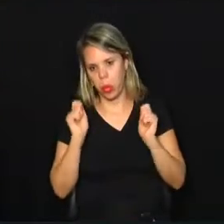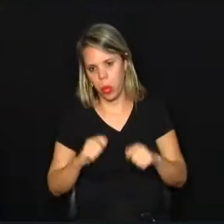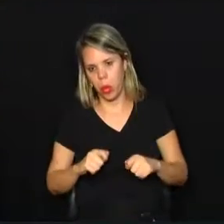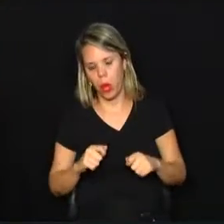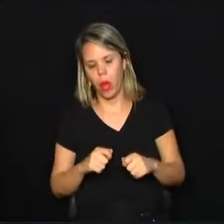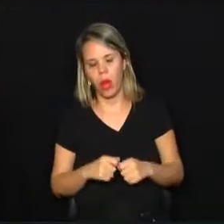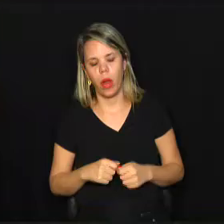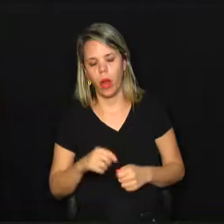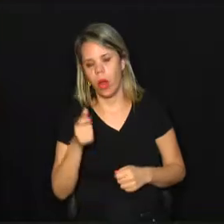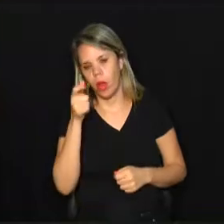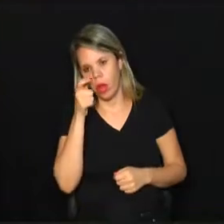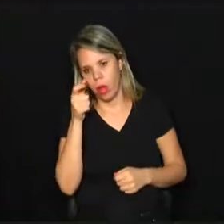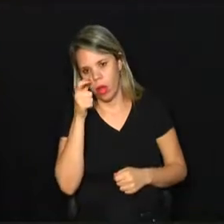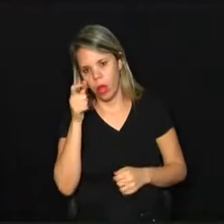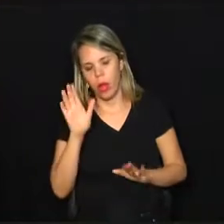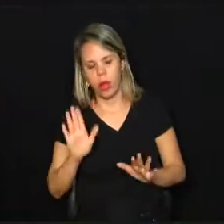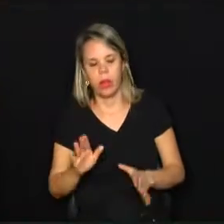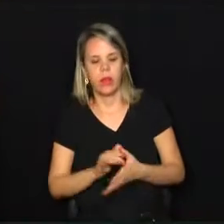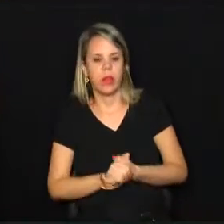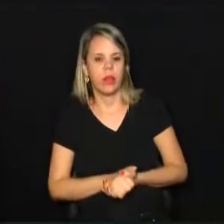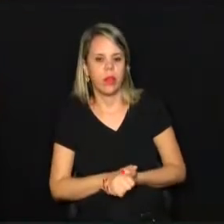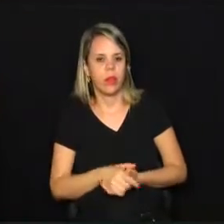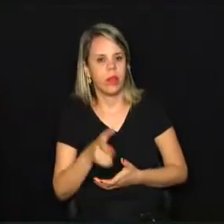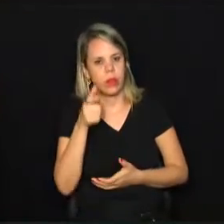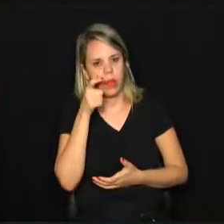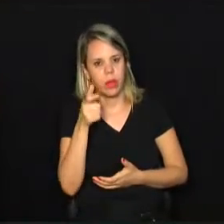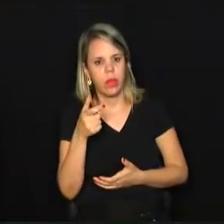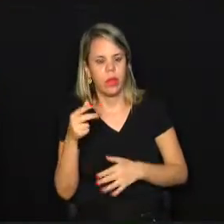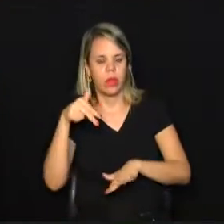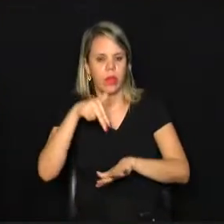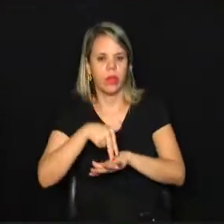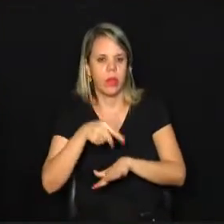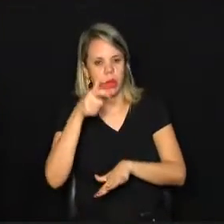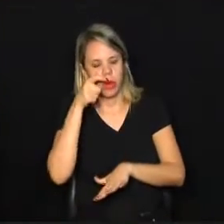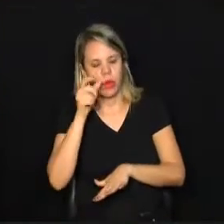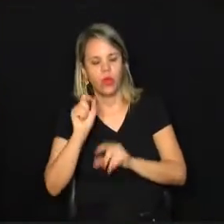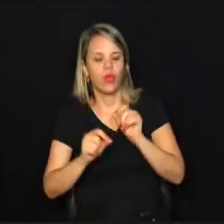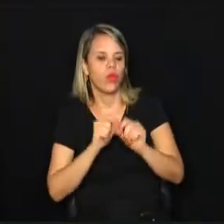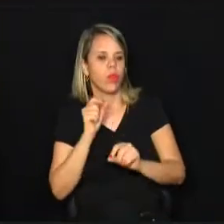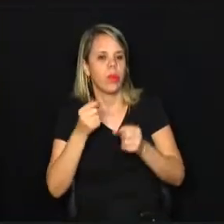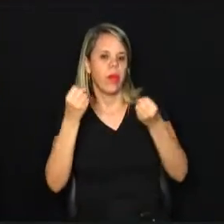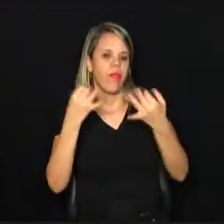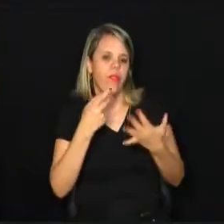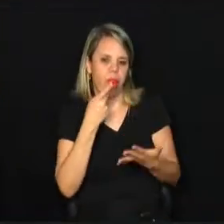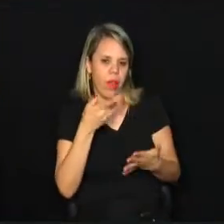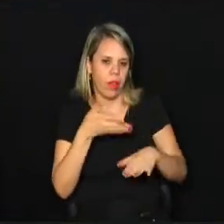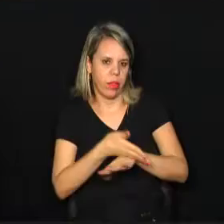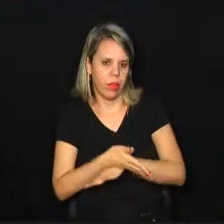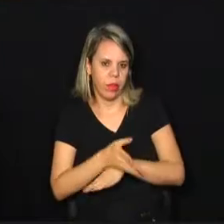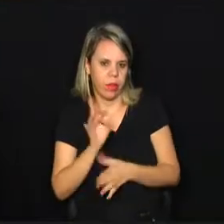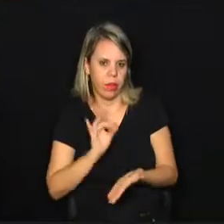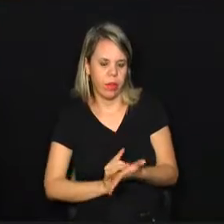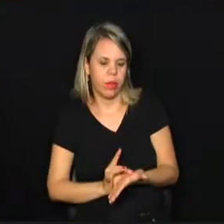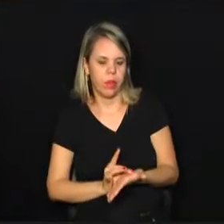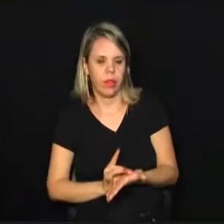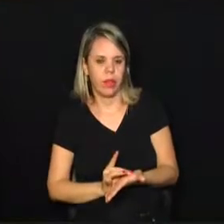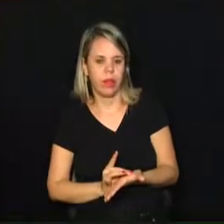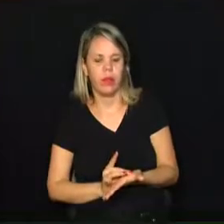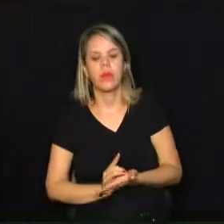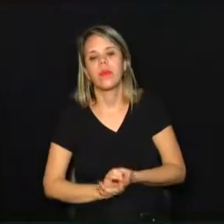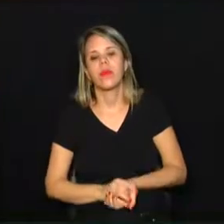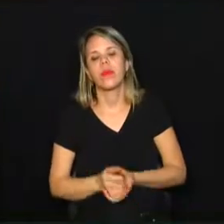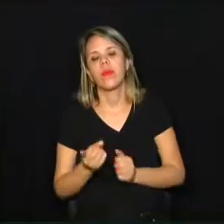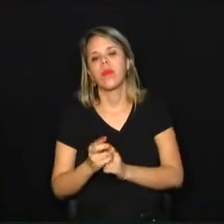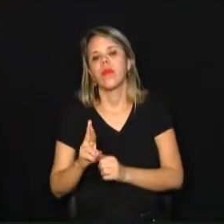eu vou estar assistindo, mas eu vim aqui muito mais para assistir do que para participar efetivamente. O doutor Sérgio,